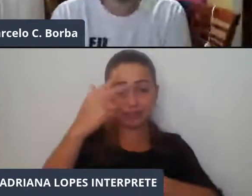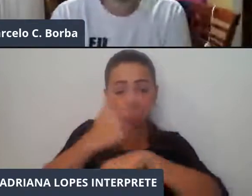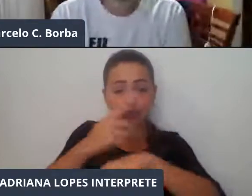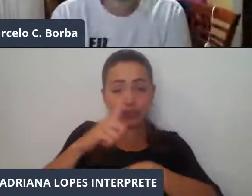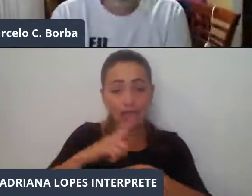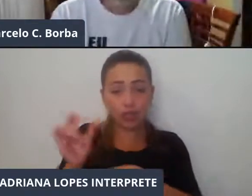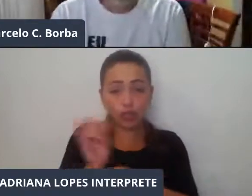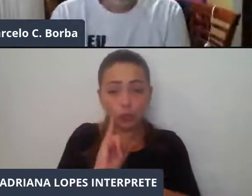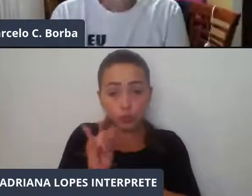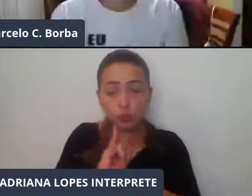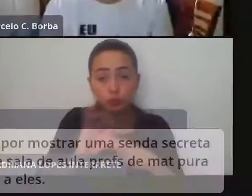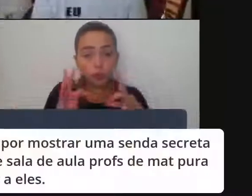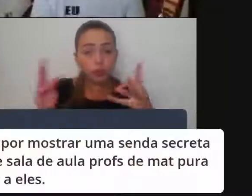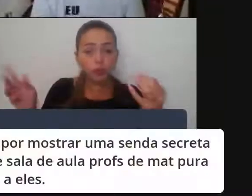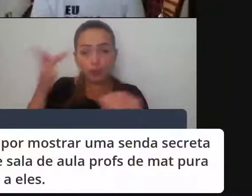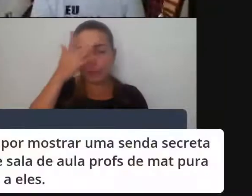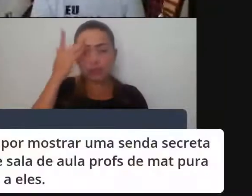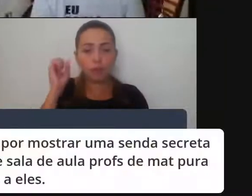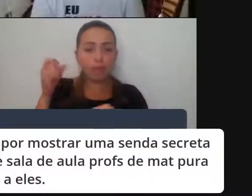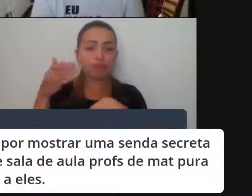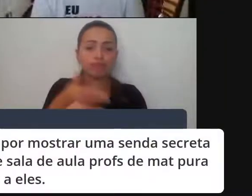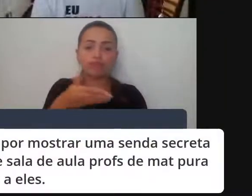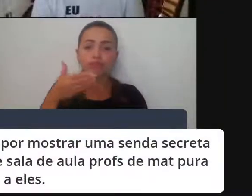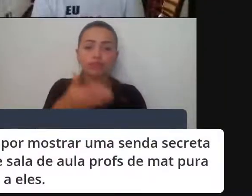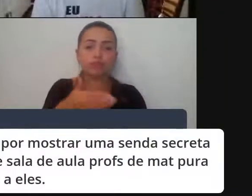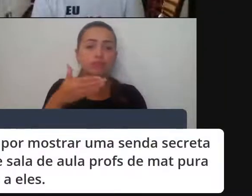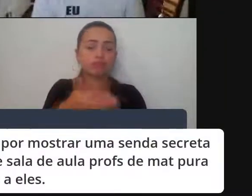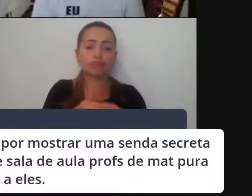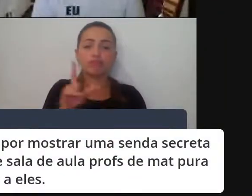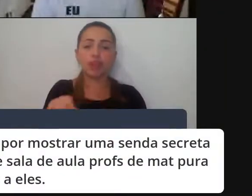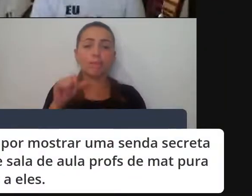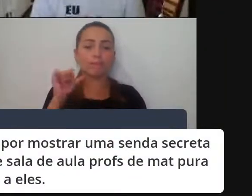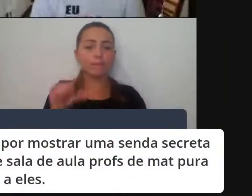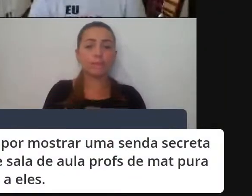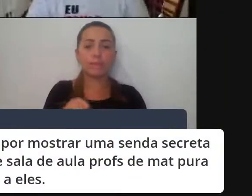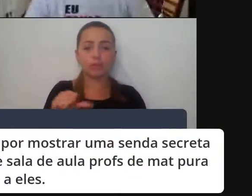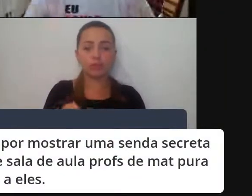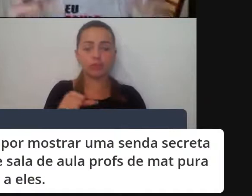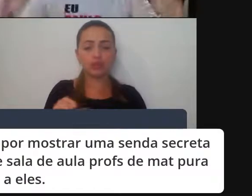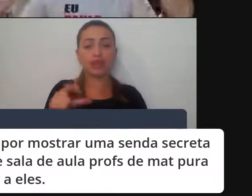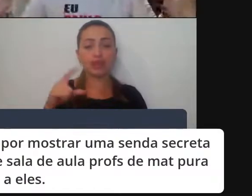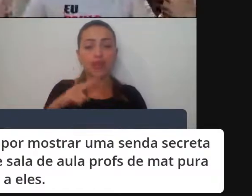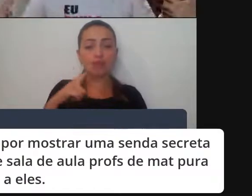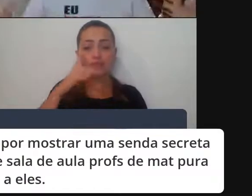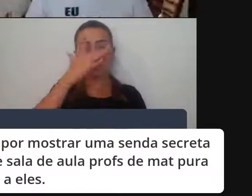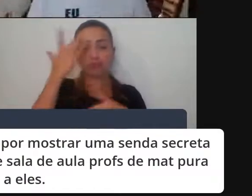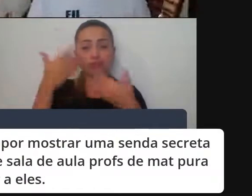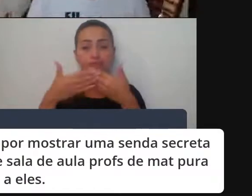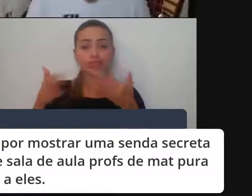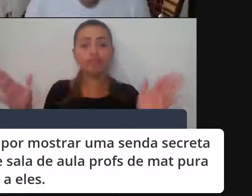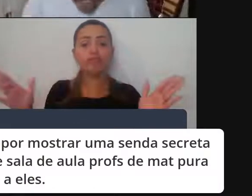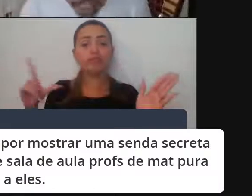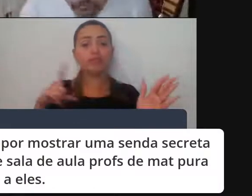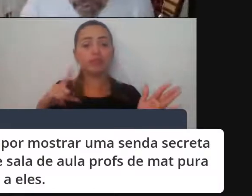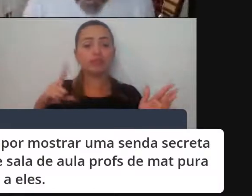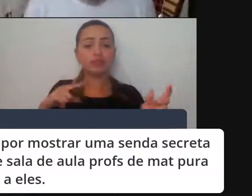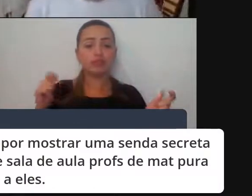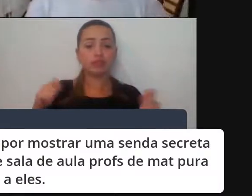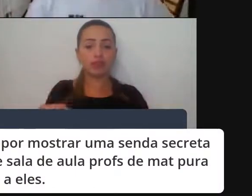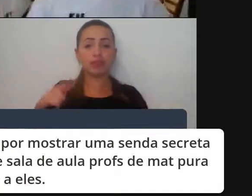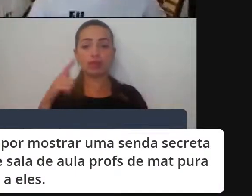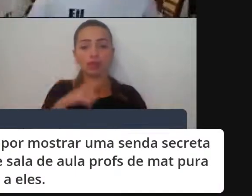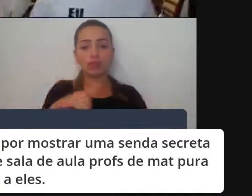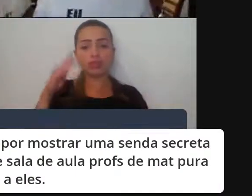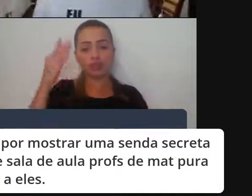poder acessar, isso é outra coisa. Isso muda tudo. Ou seja, a audiência também tem algo,